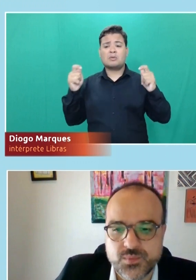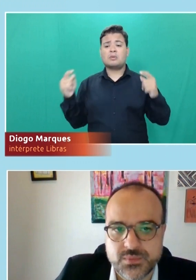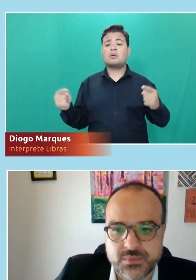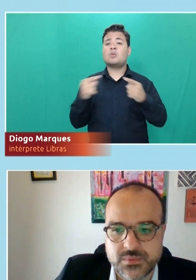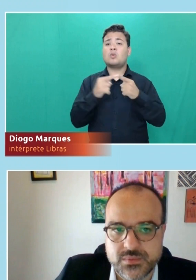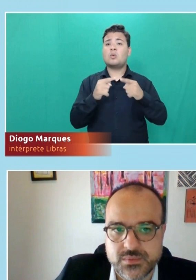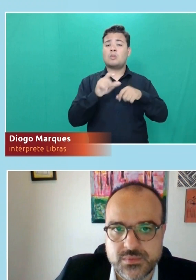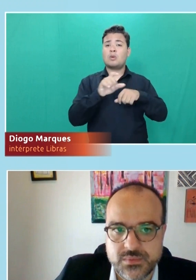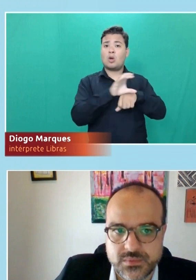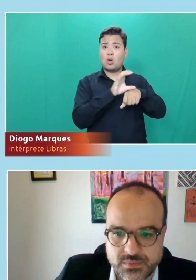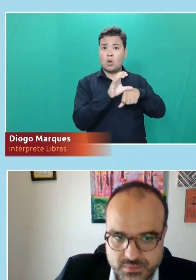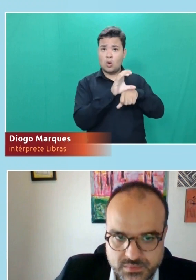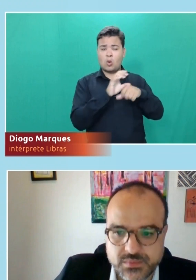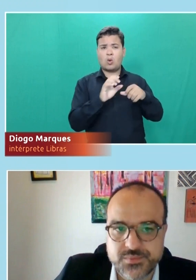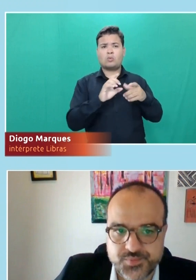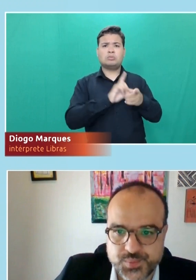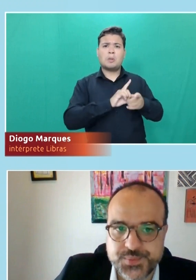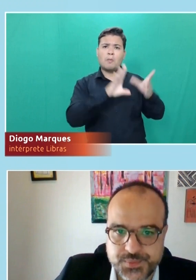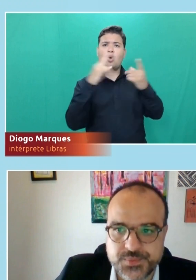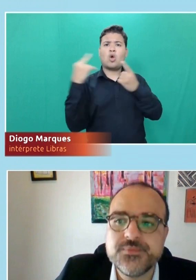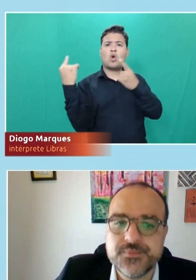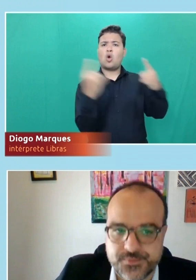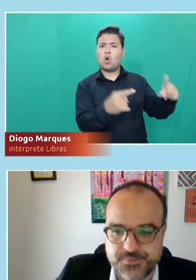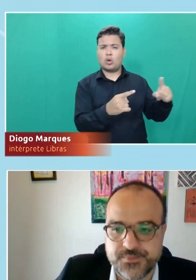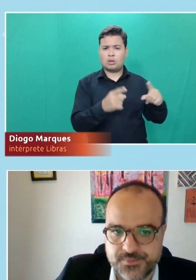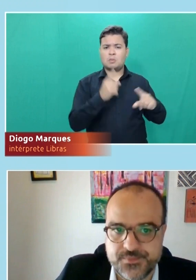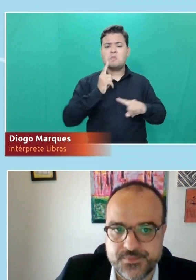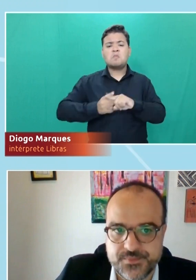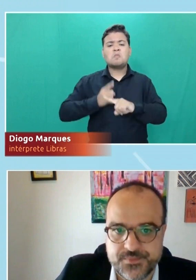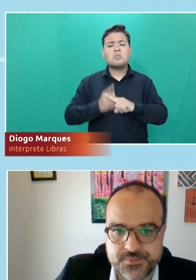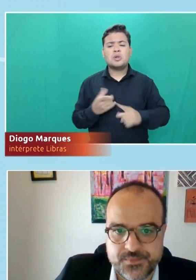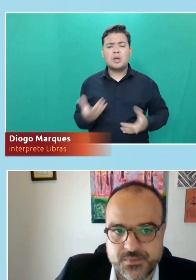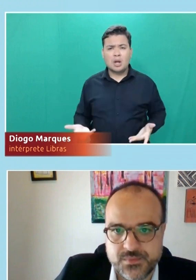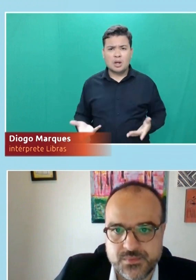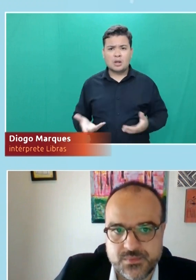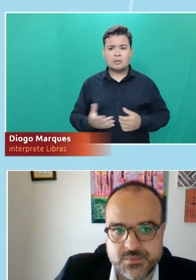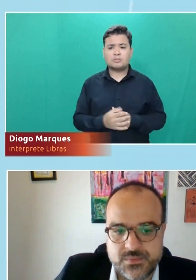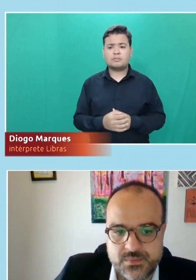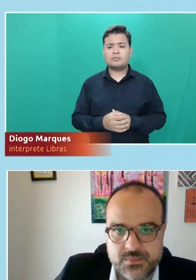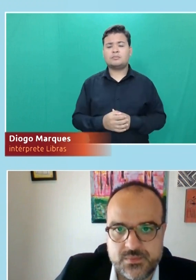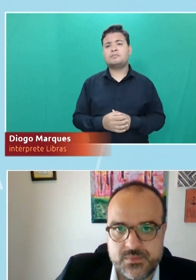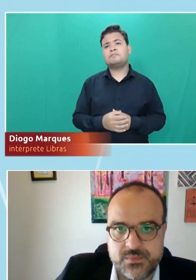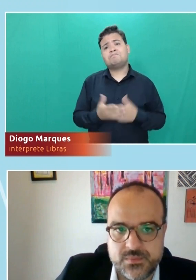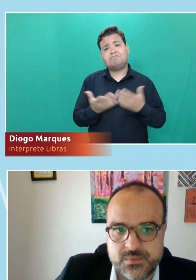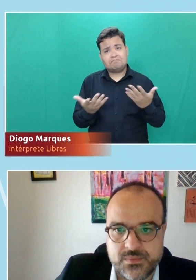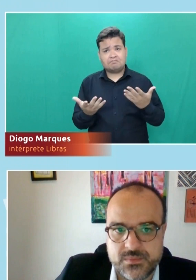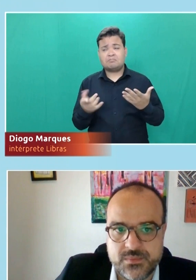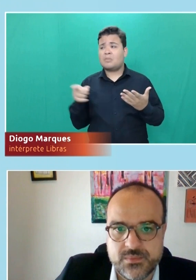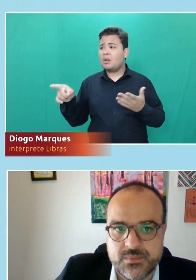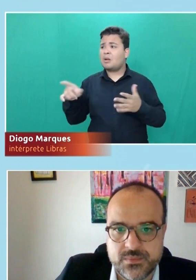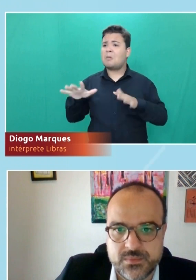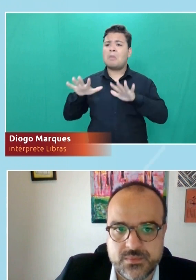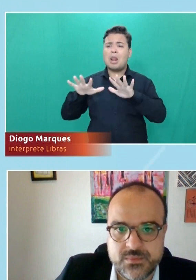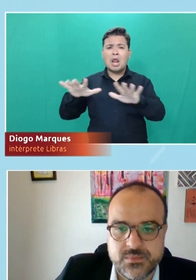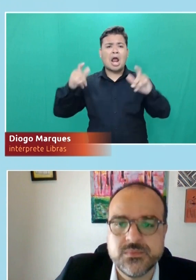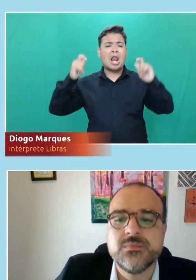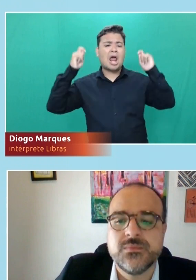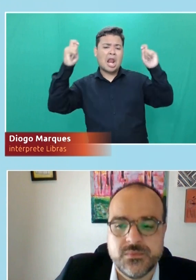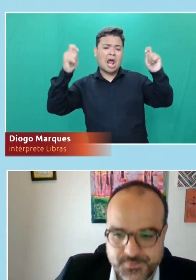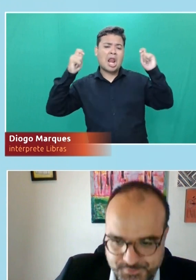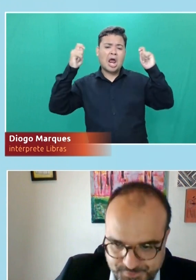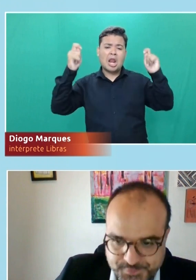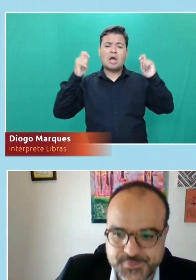atos antidemocráticos. Por que eles são antidemocráticos e não simplesmente uma manifestação ou